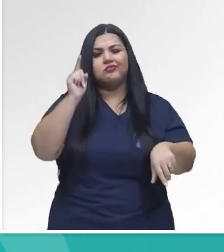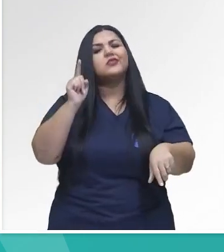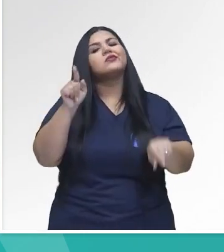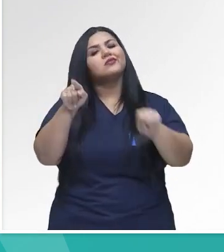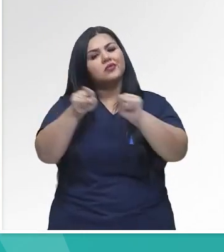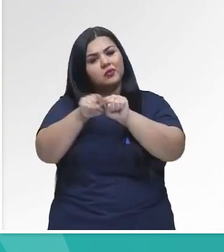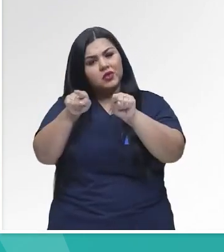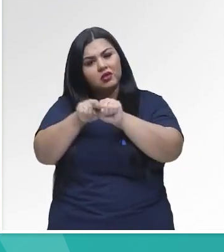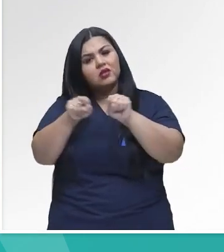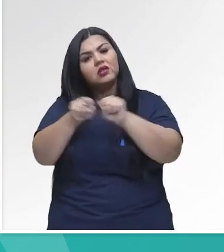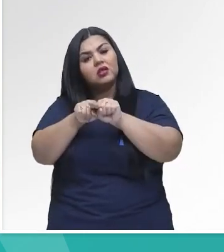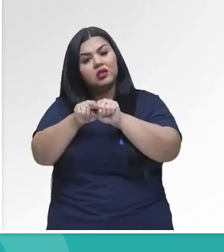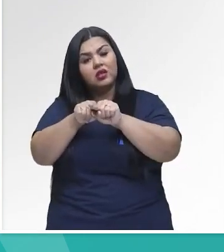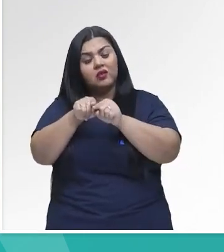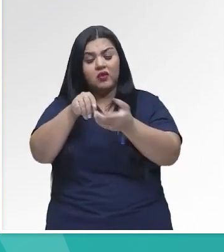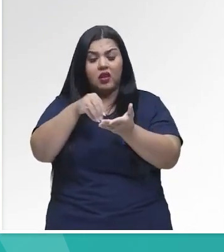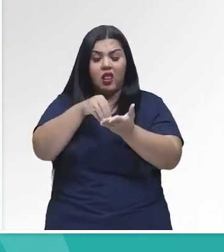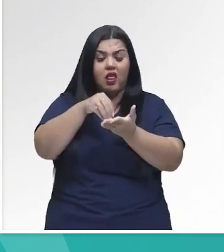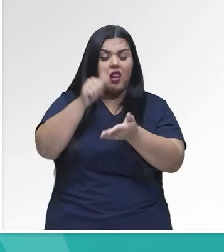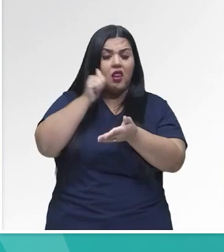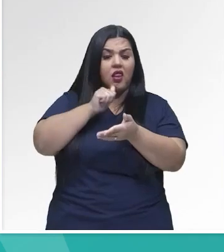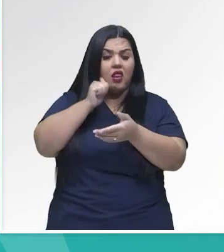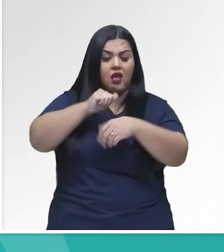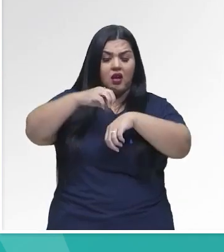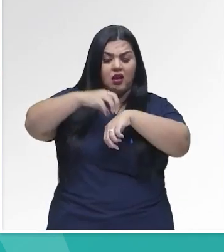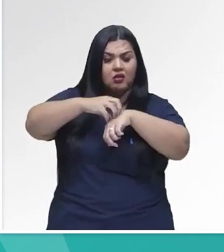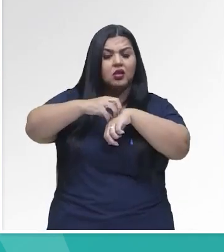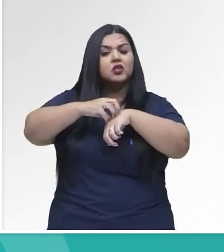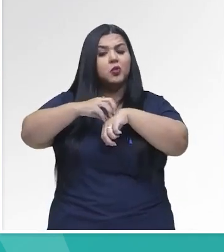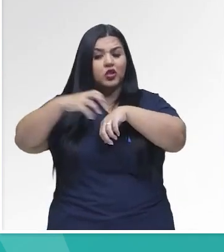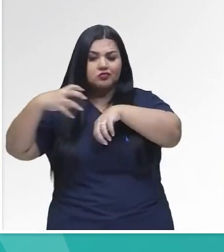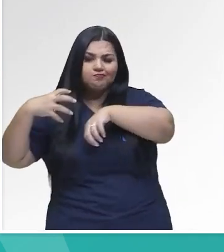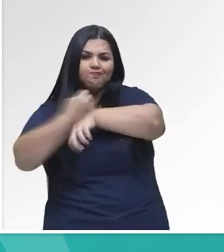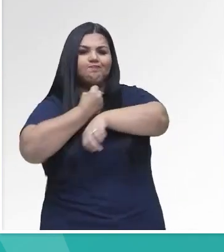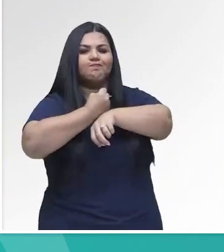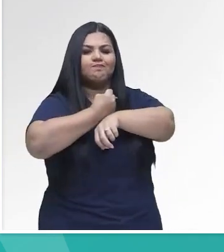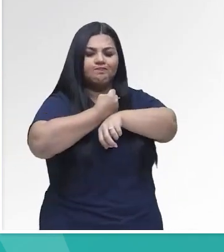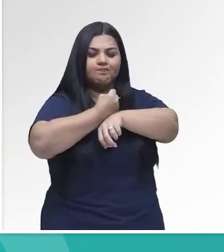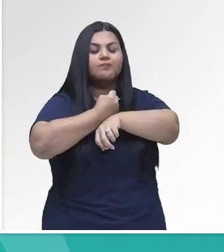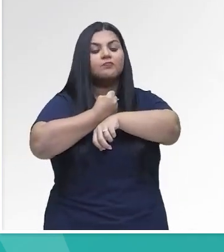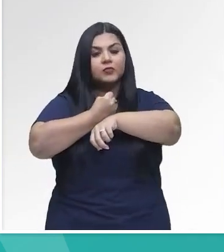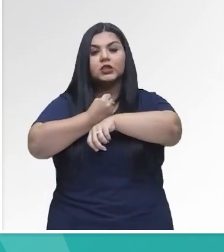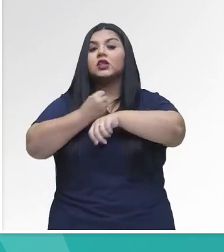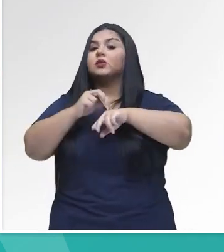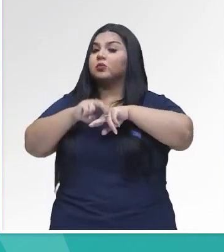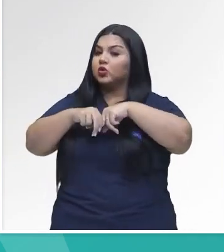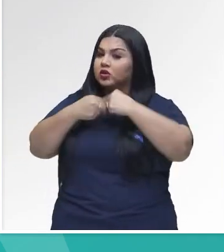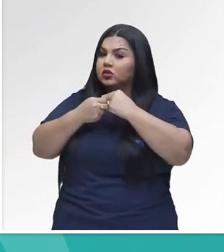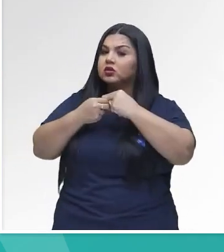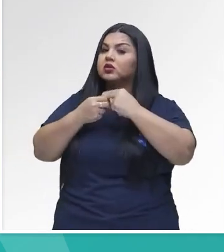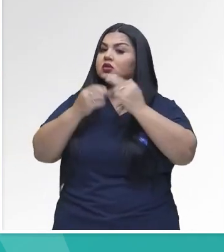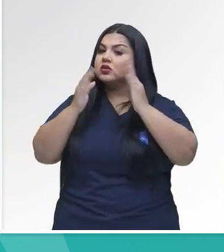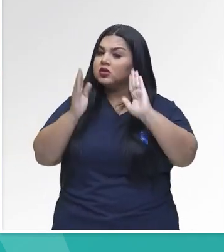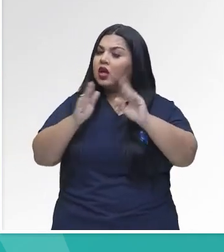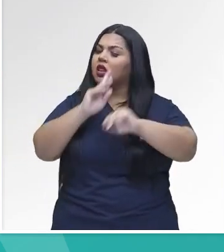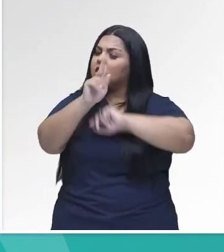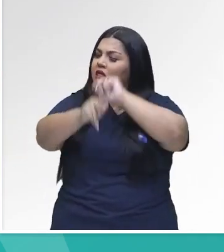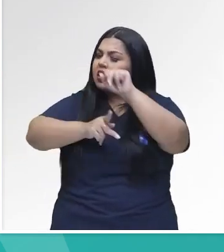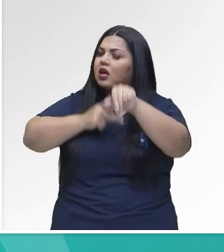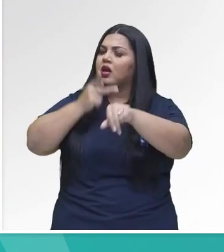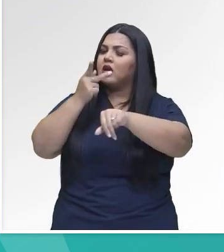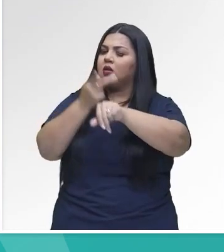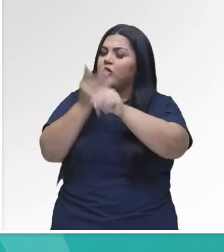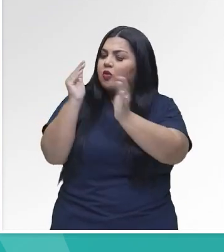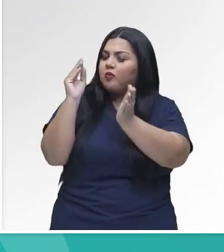deixa a dama vulnerável a ser capturada. E por isso você já deixa já para as últimas